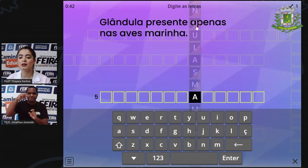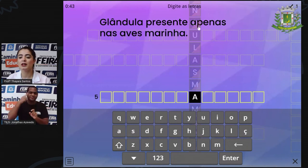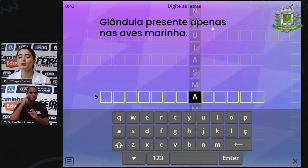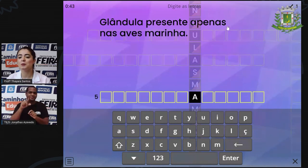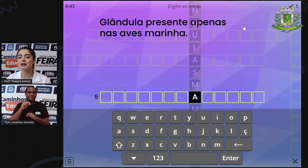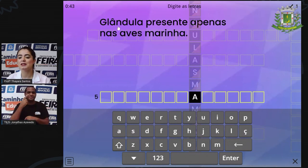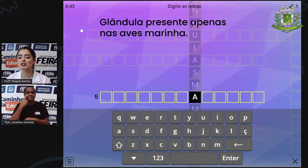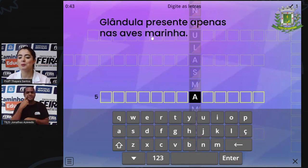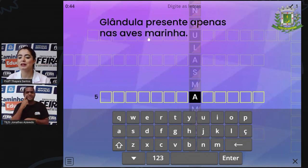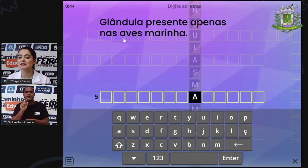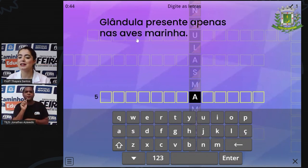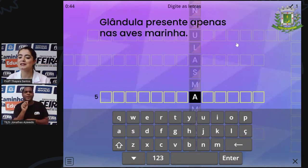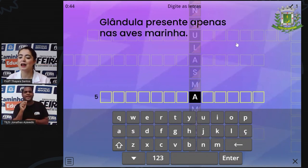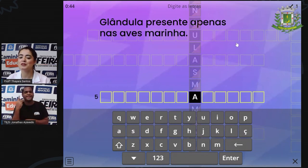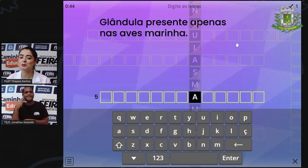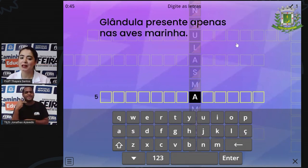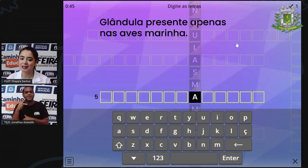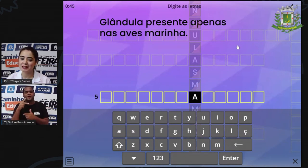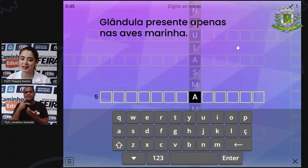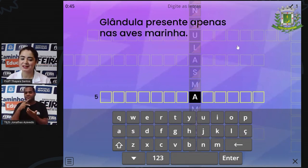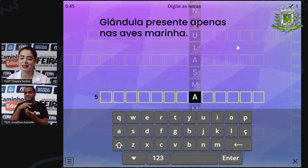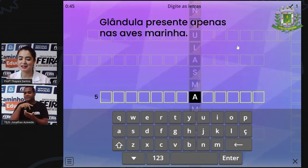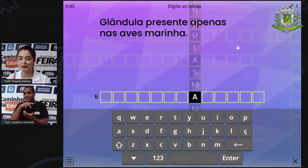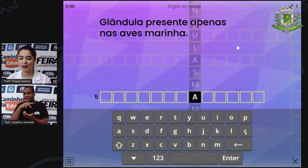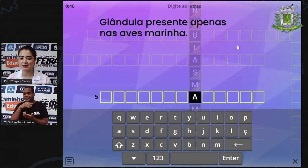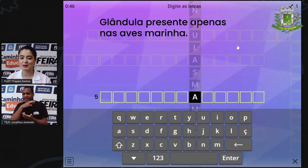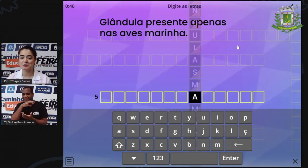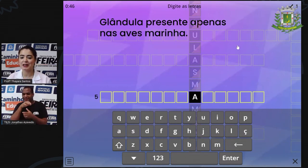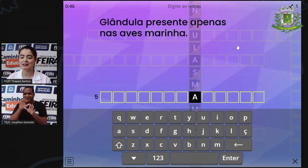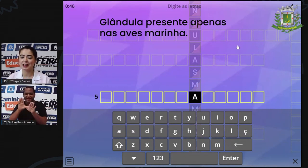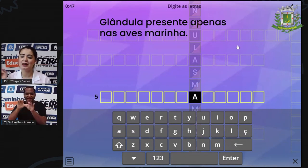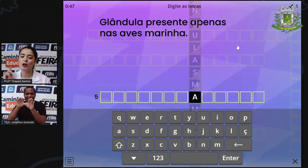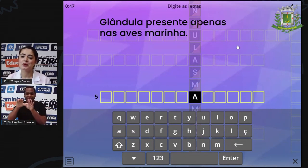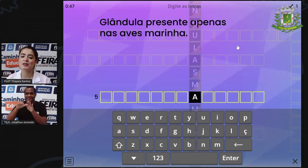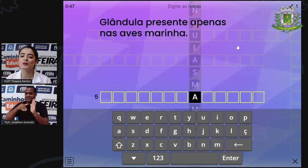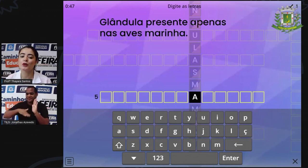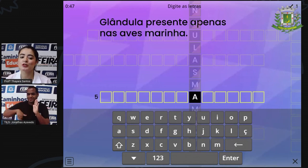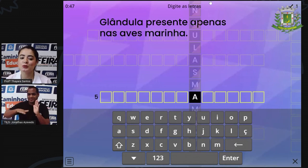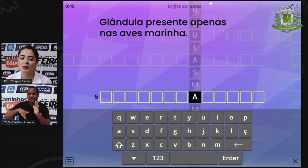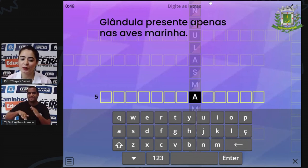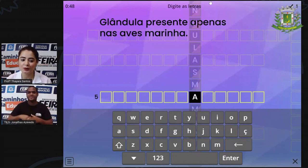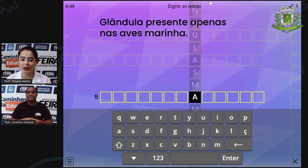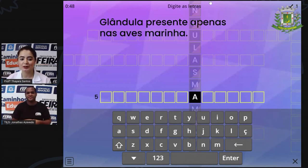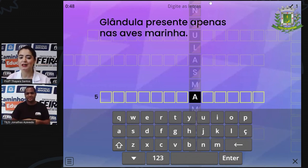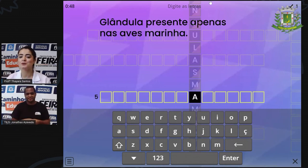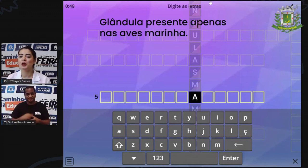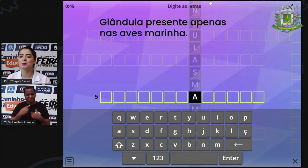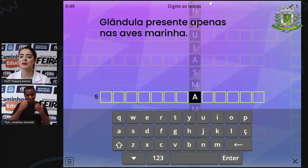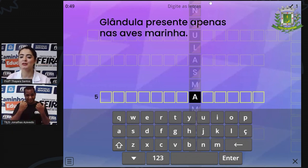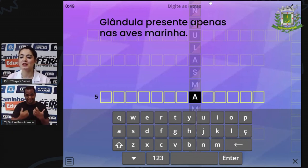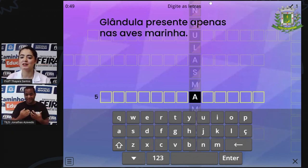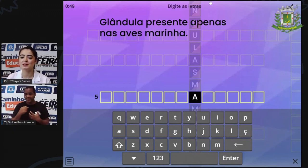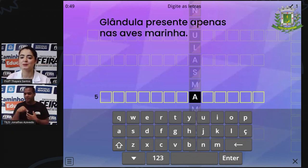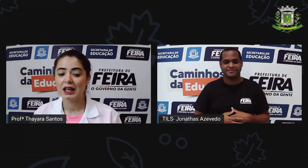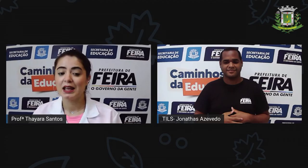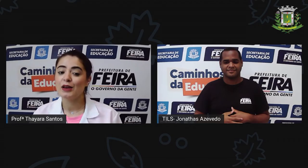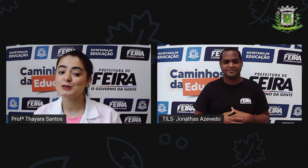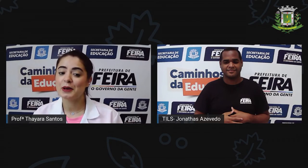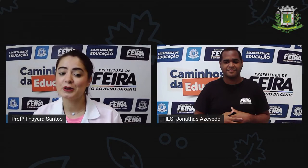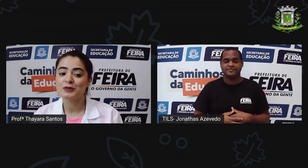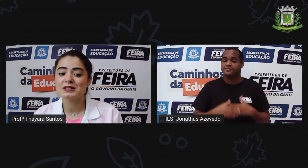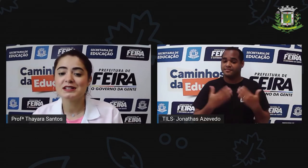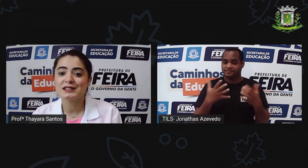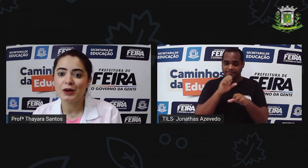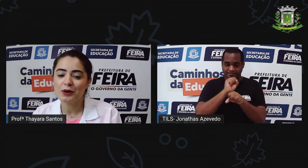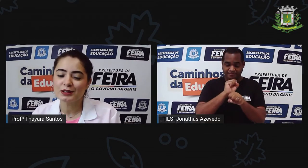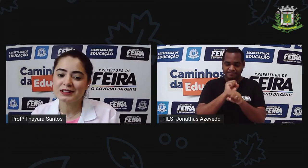por exemplo, é glândula presente apenas nas aves marinhas. Essa é fácil também, tá? Mas eu não vou continuar não, porque eu não quero dar spoiler para vocês. Eu